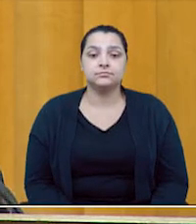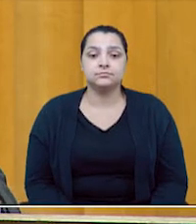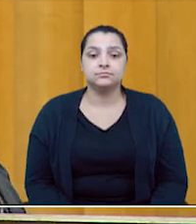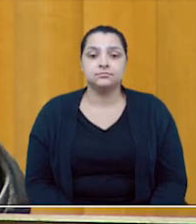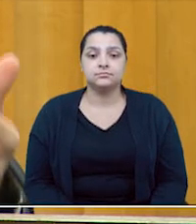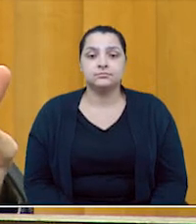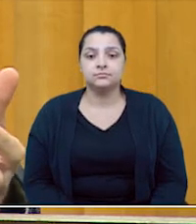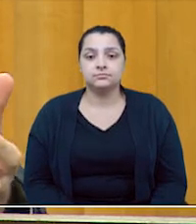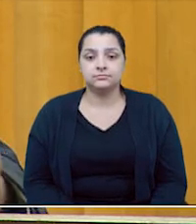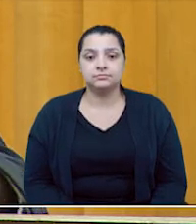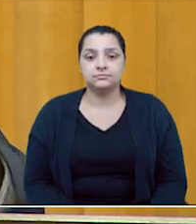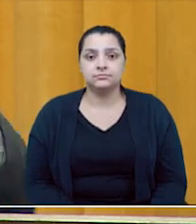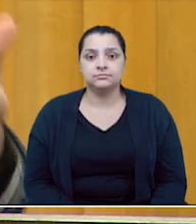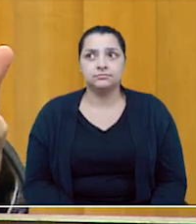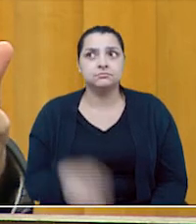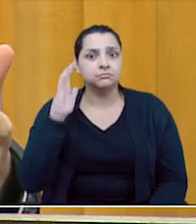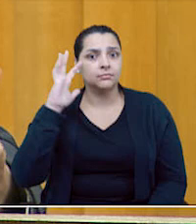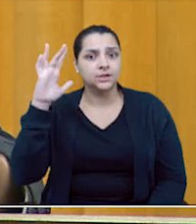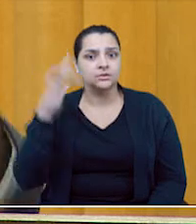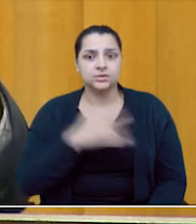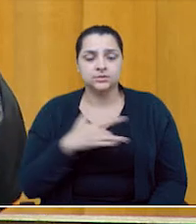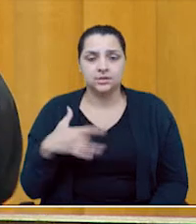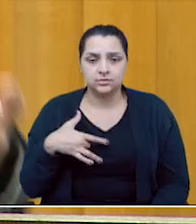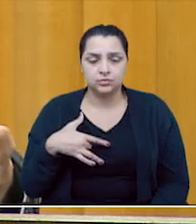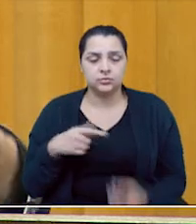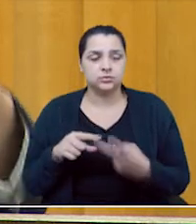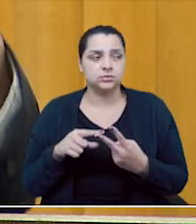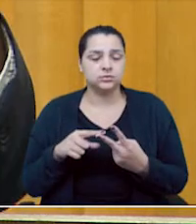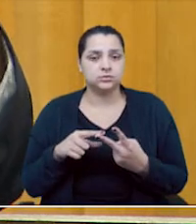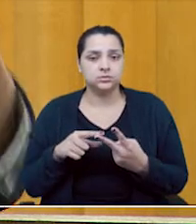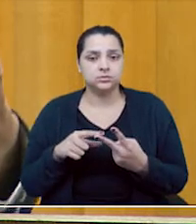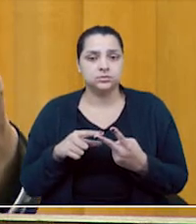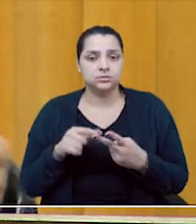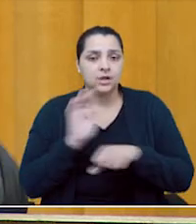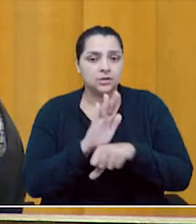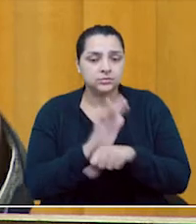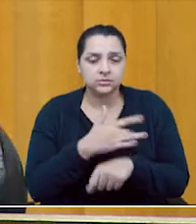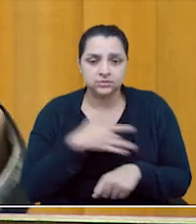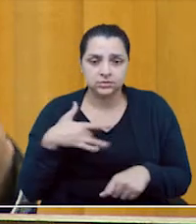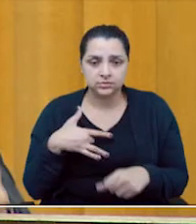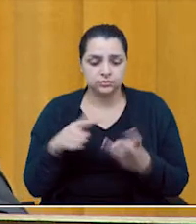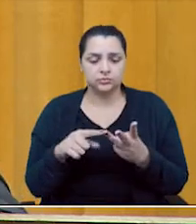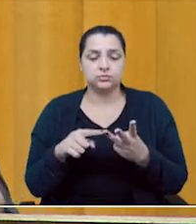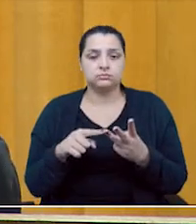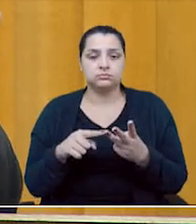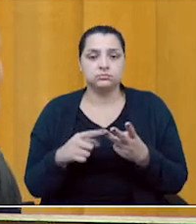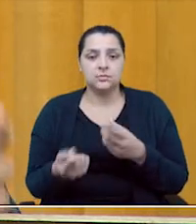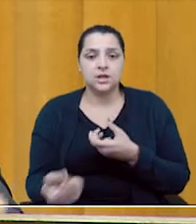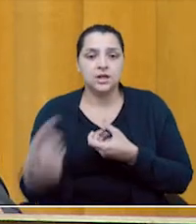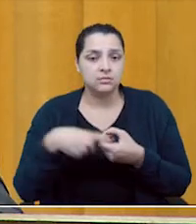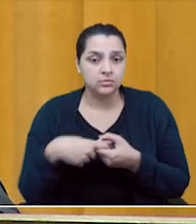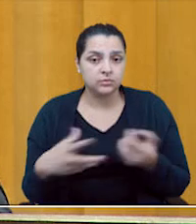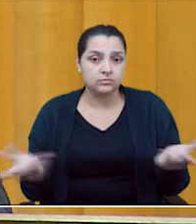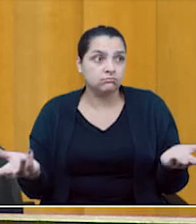Já pensaram no impacto sobre a saúde, no impacto sobre o auxílio saúde, sobre, enfim, reembolso, sobre uma série